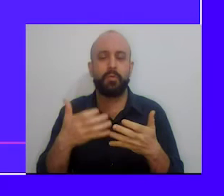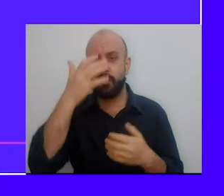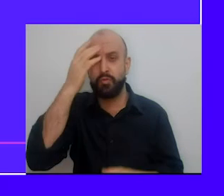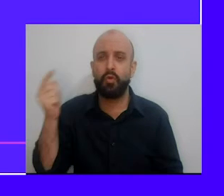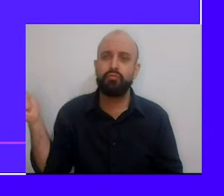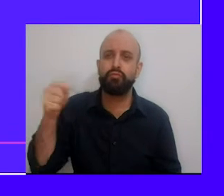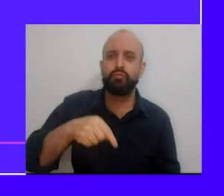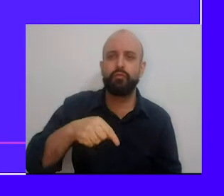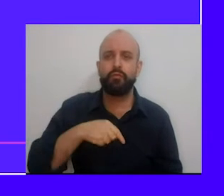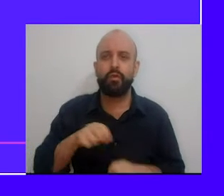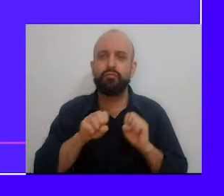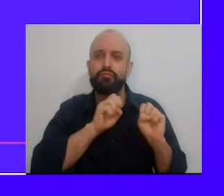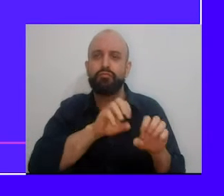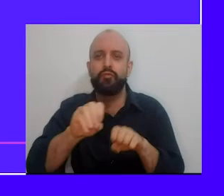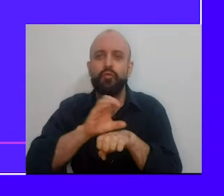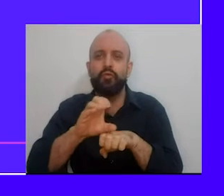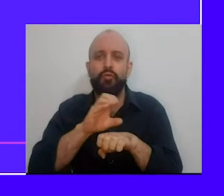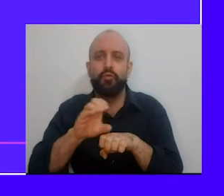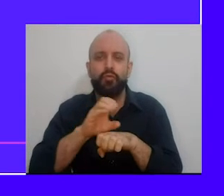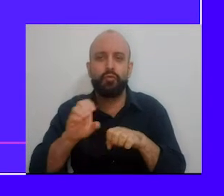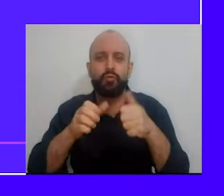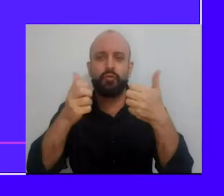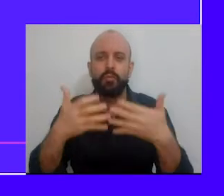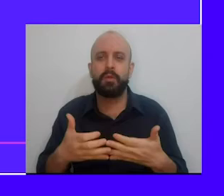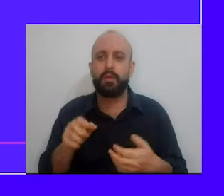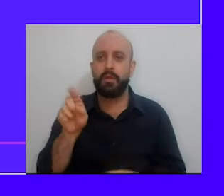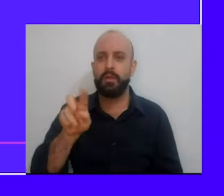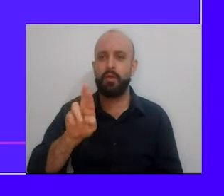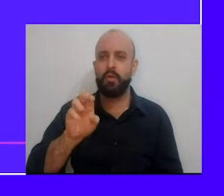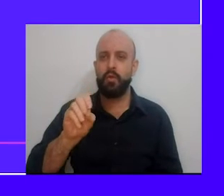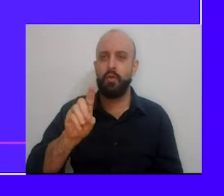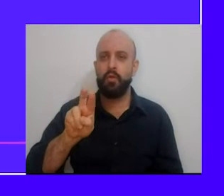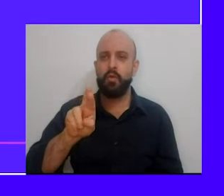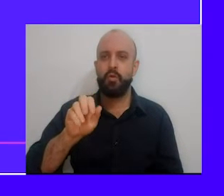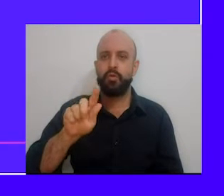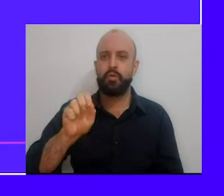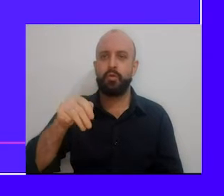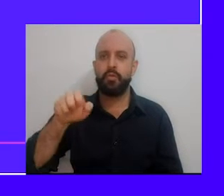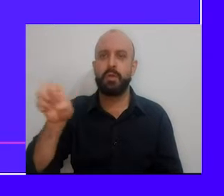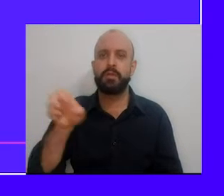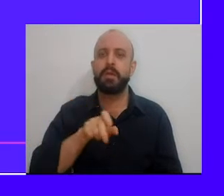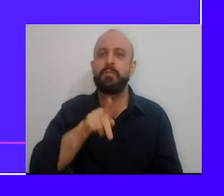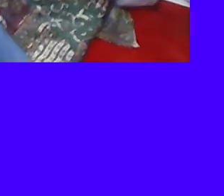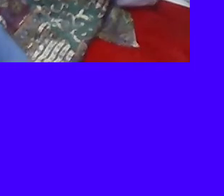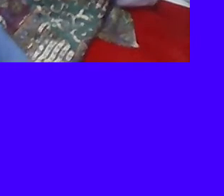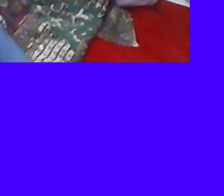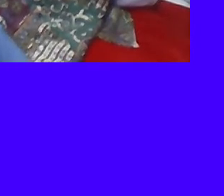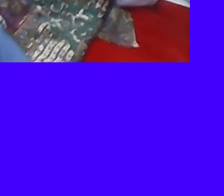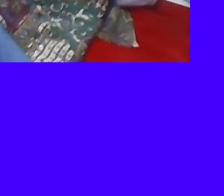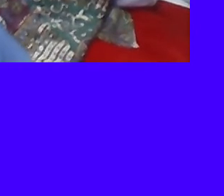dá esse mini curso para a gente, que é o Rodrigo Mendes. Eu mediei, junto com o Instituto Rodrigo Mendes, um